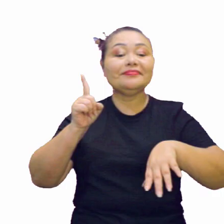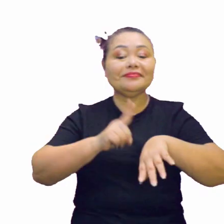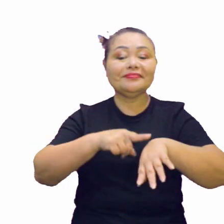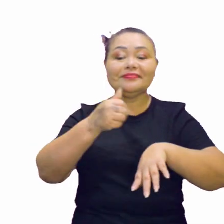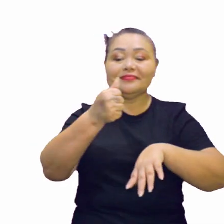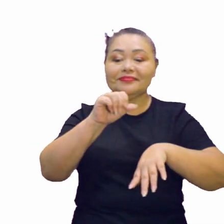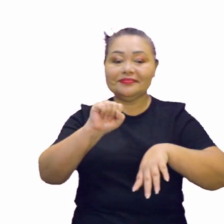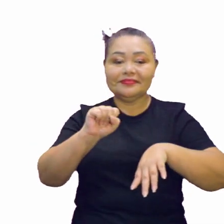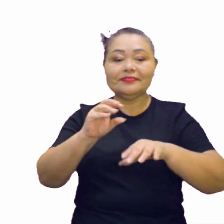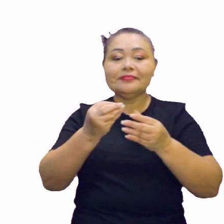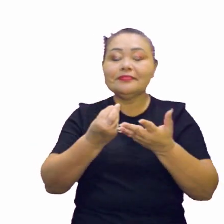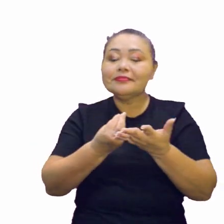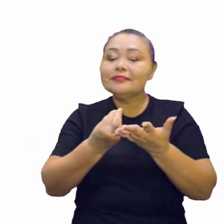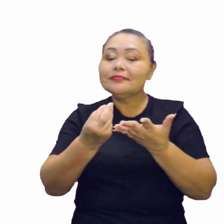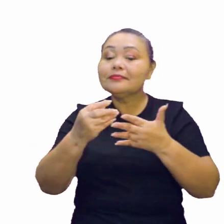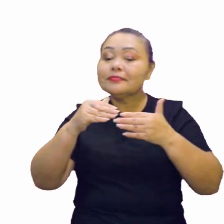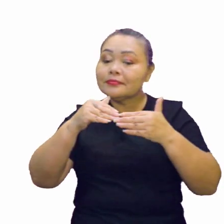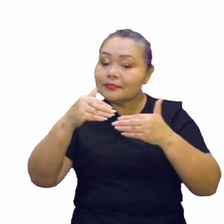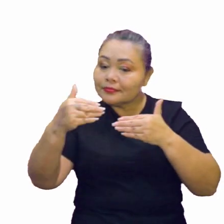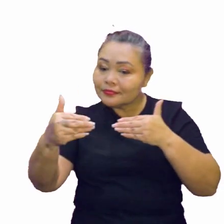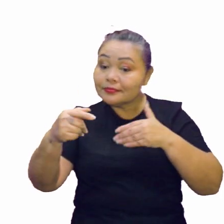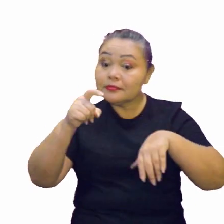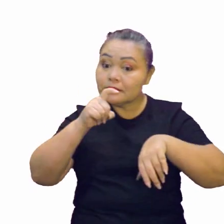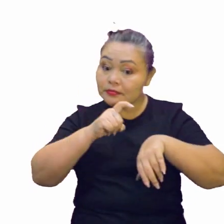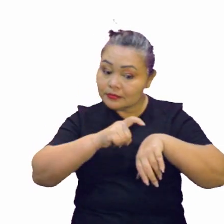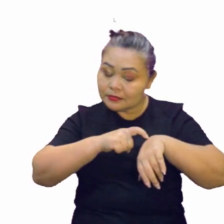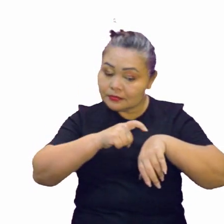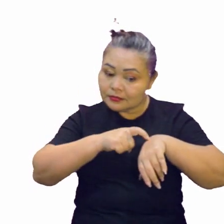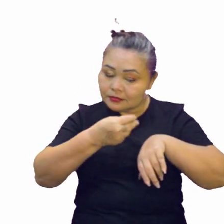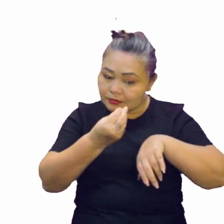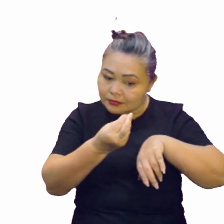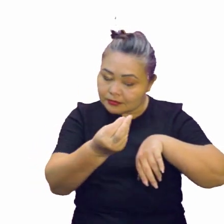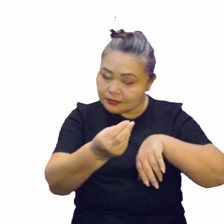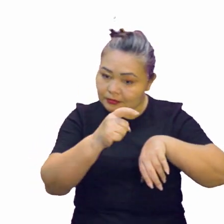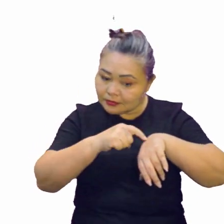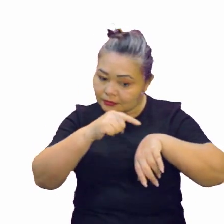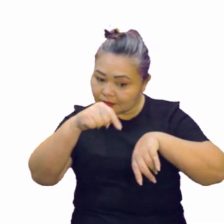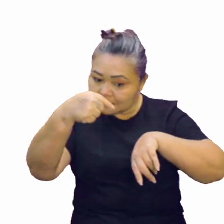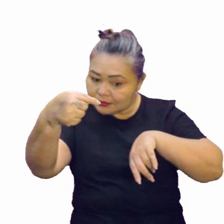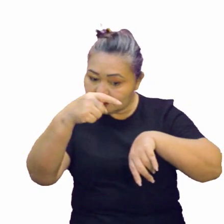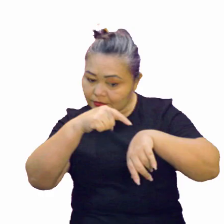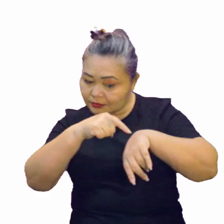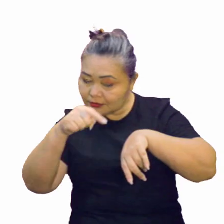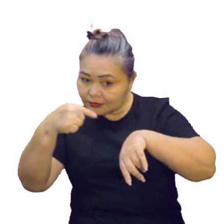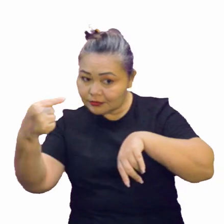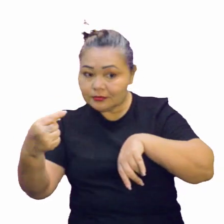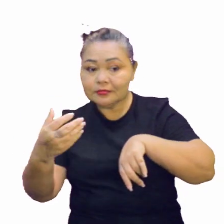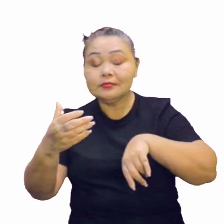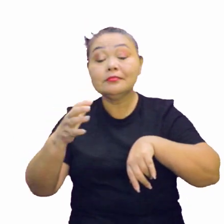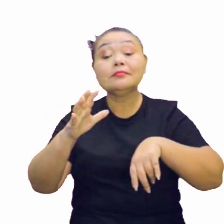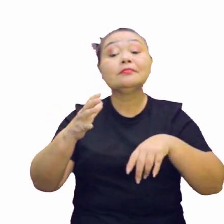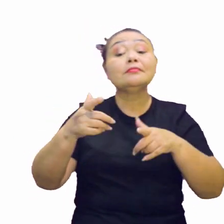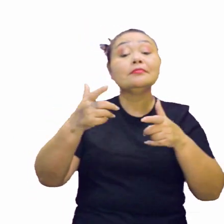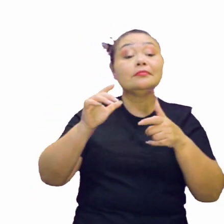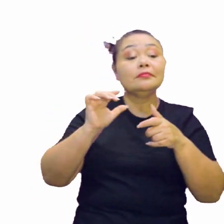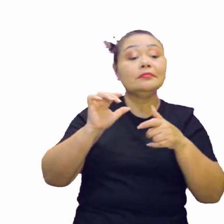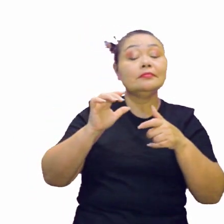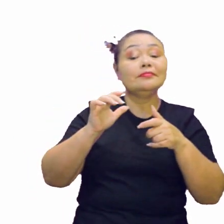distribuição a partir do tempo. SAFs especiais,